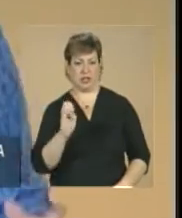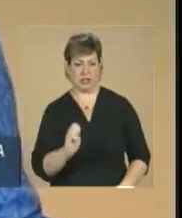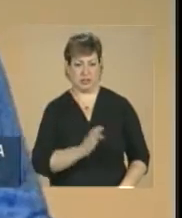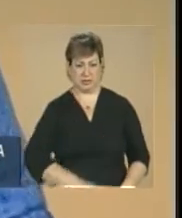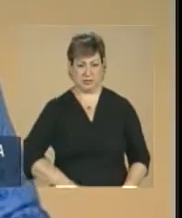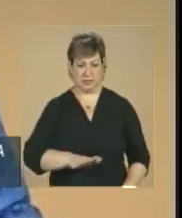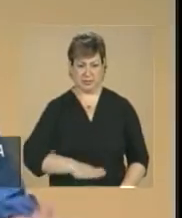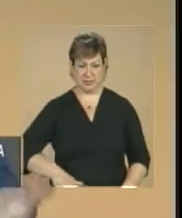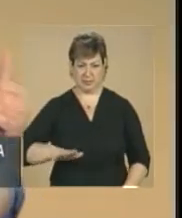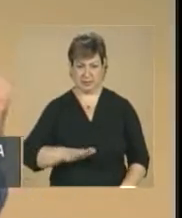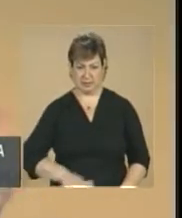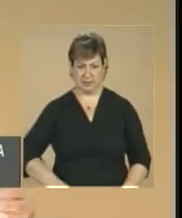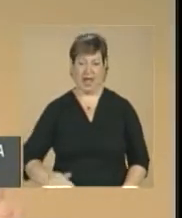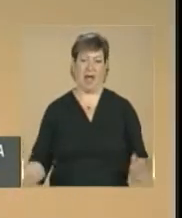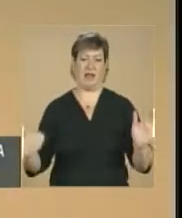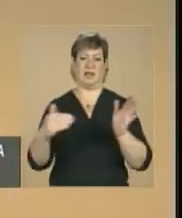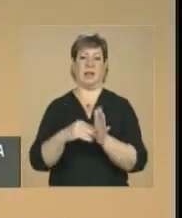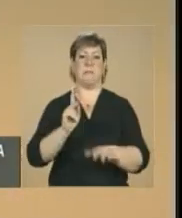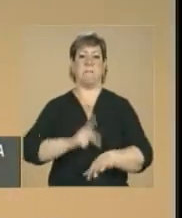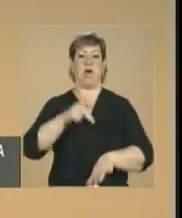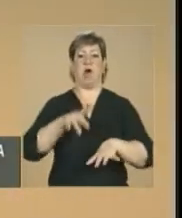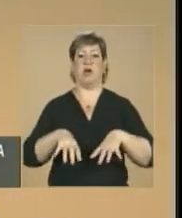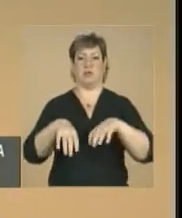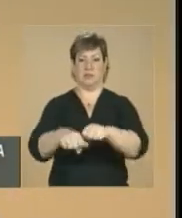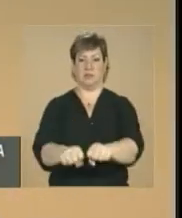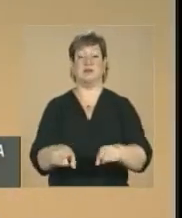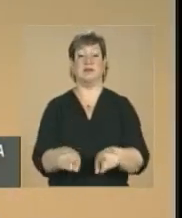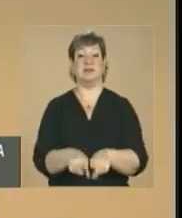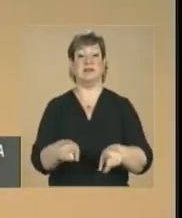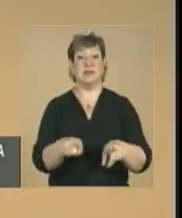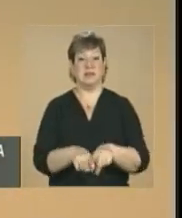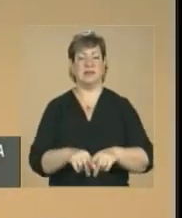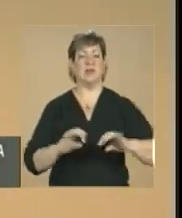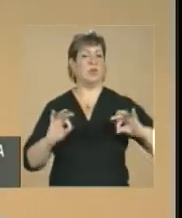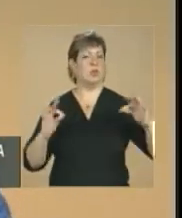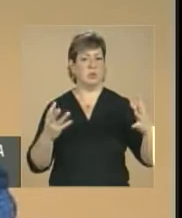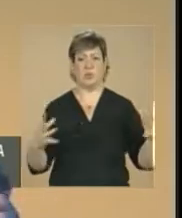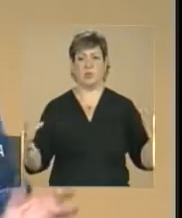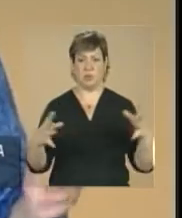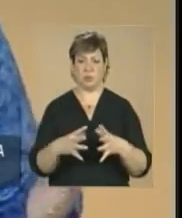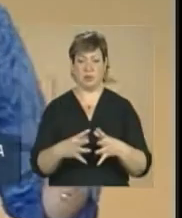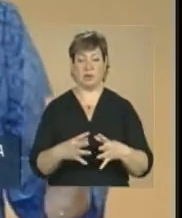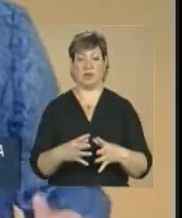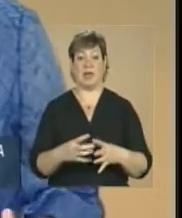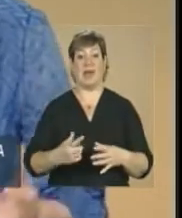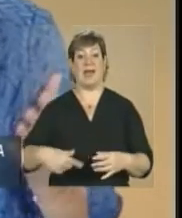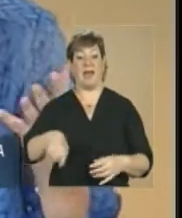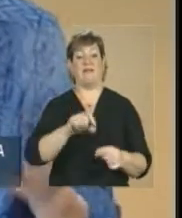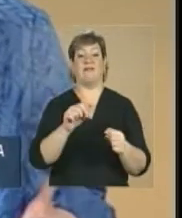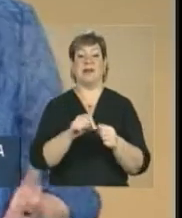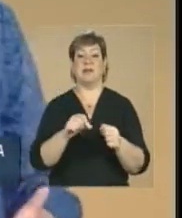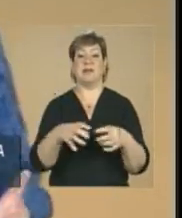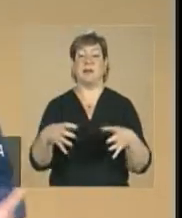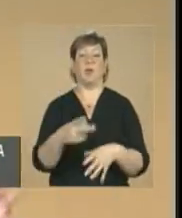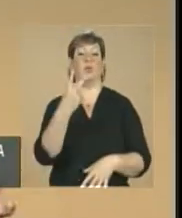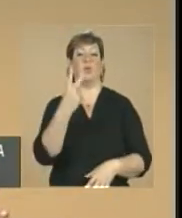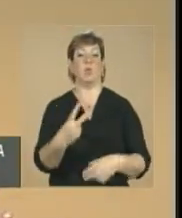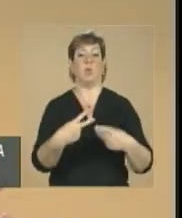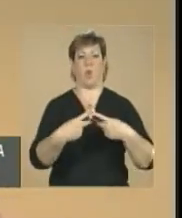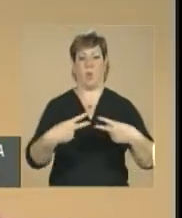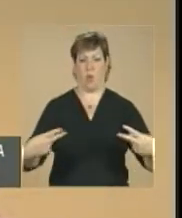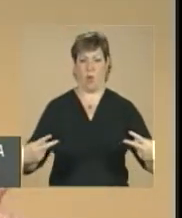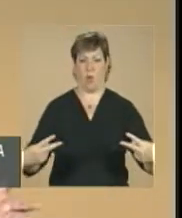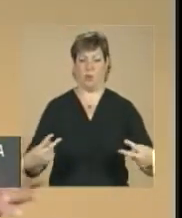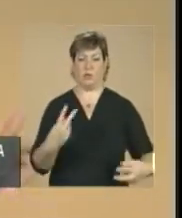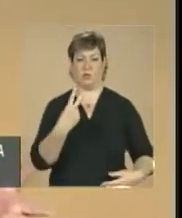referindo aos ensinos profissionalizantes e superior e pós-graduação, ele faz parte de duas coisas, de